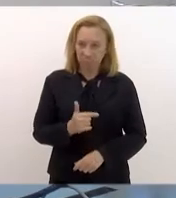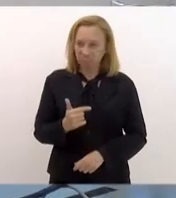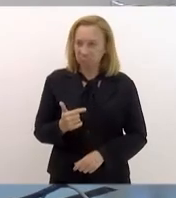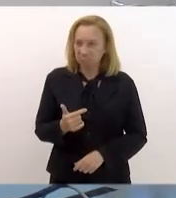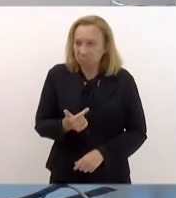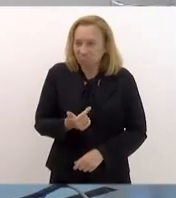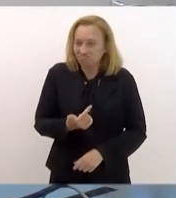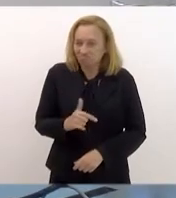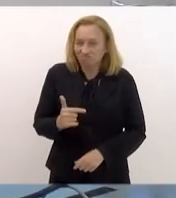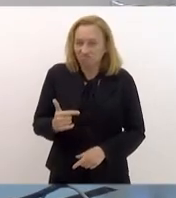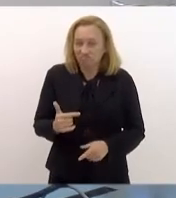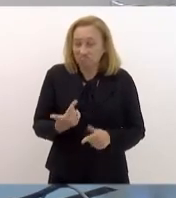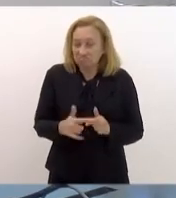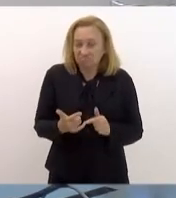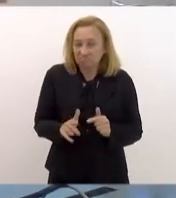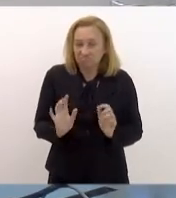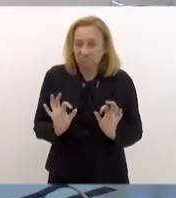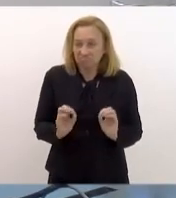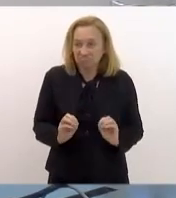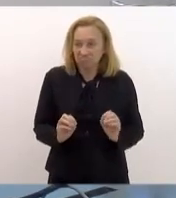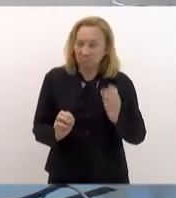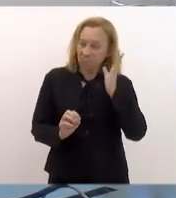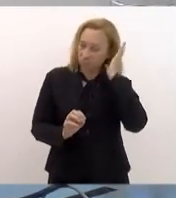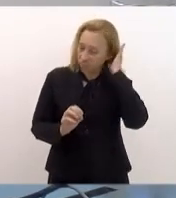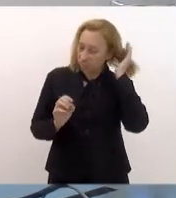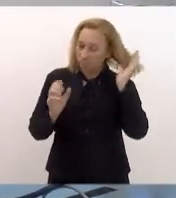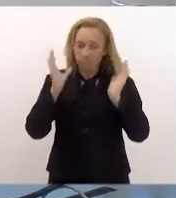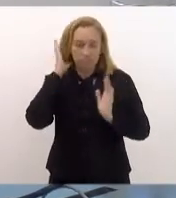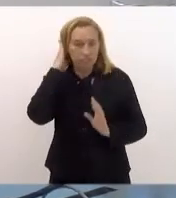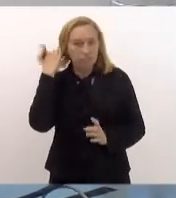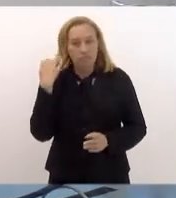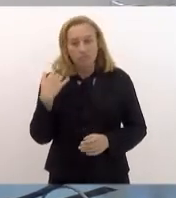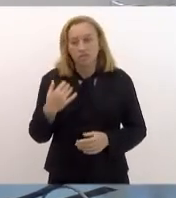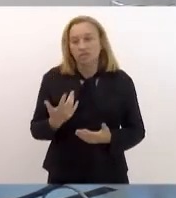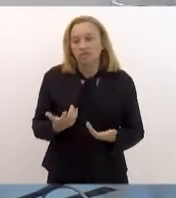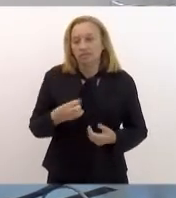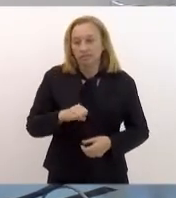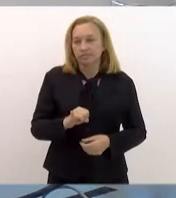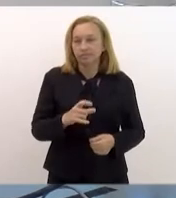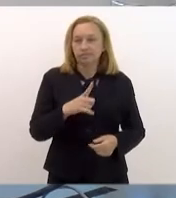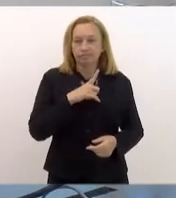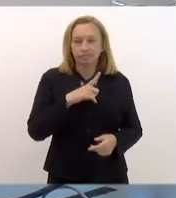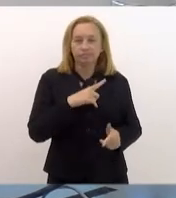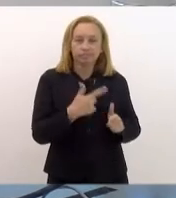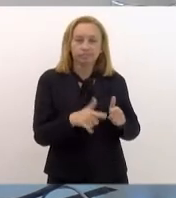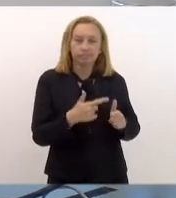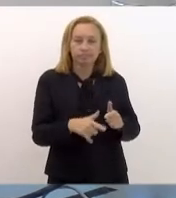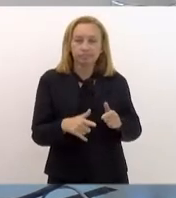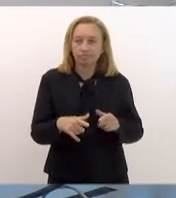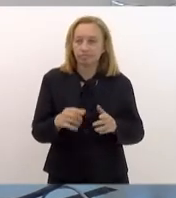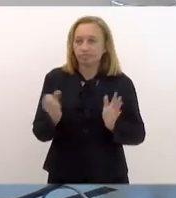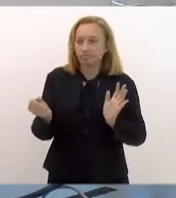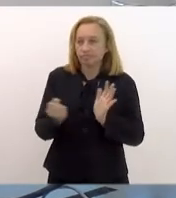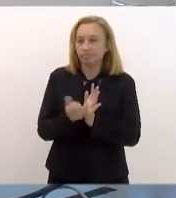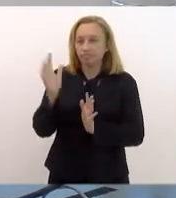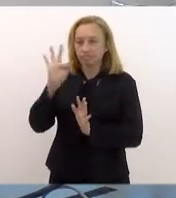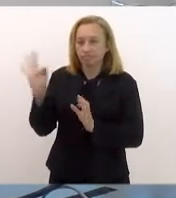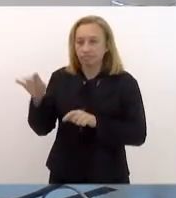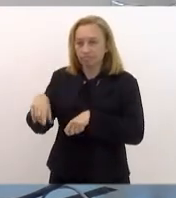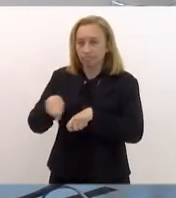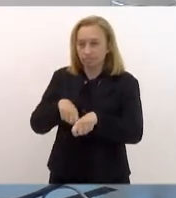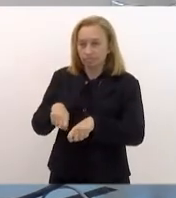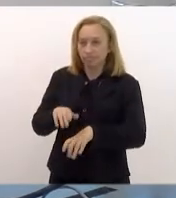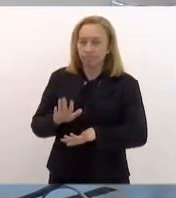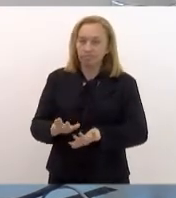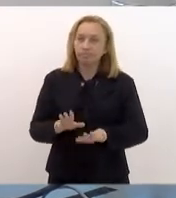Lógico. Se isso fosse problema, evidentemente, a gente tinha que rasgar o Pacto Federativo. Isso não é problema. Exatamente. Bom,